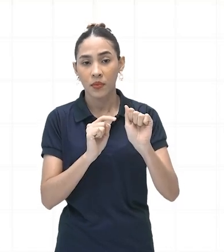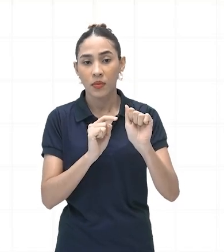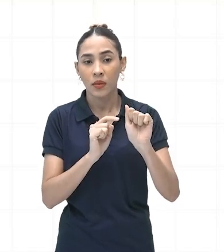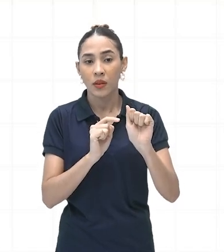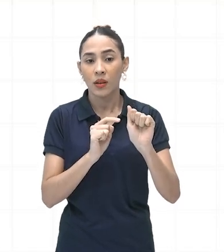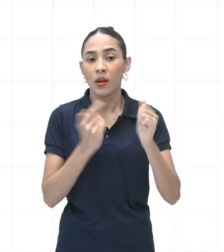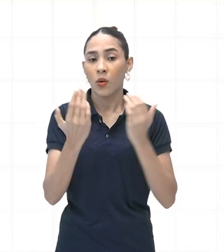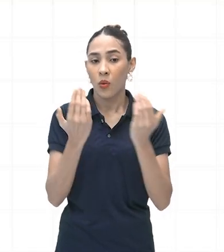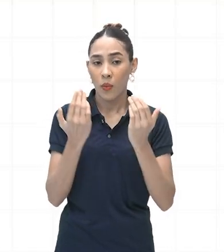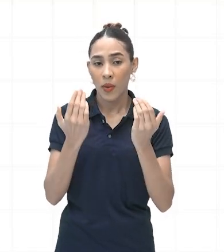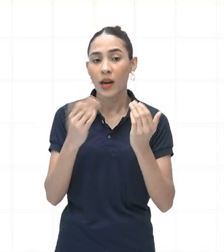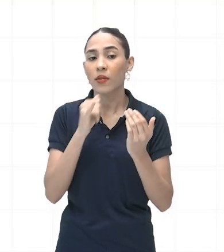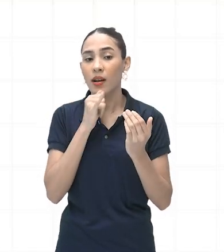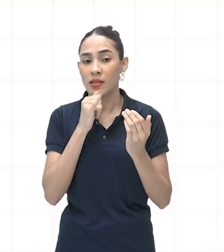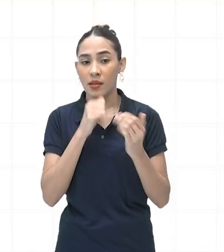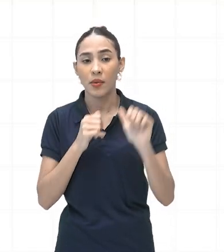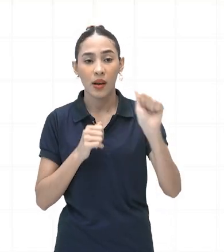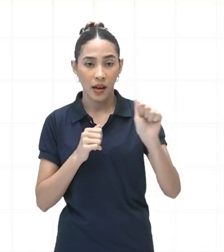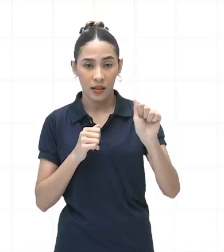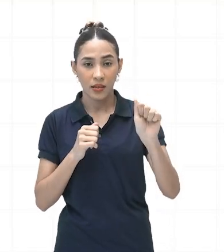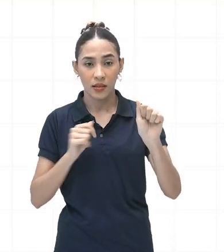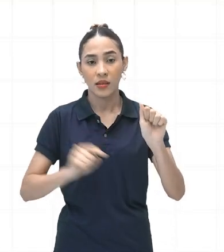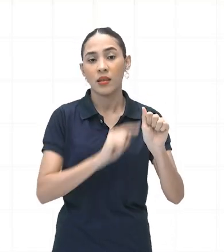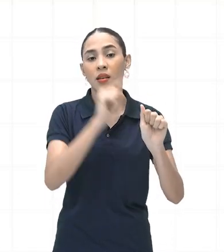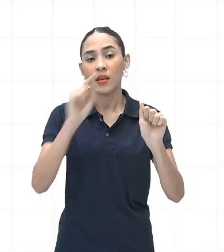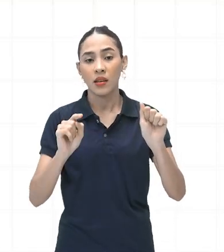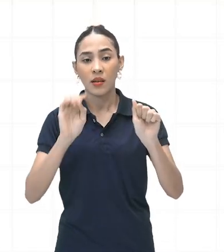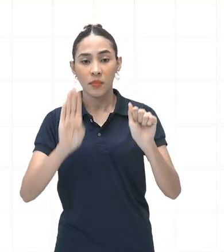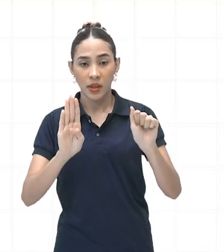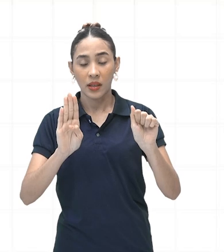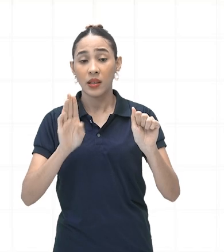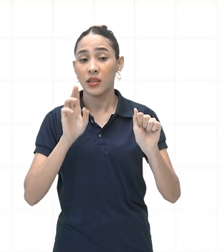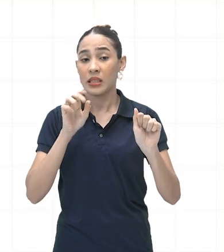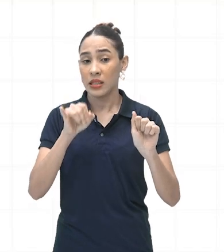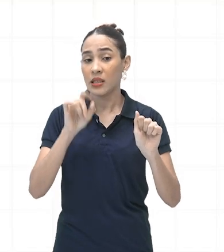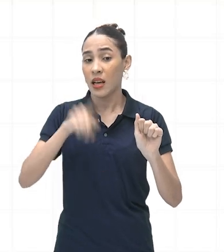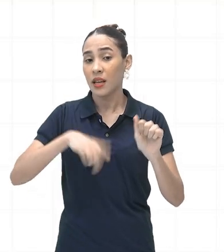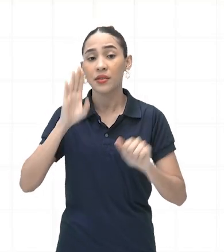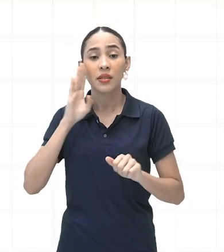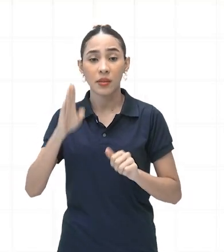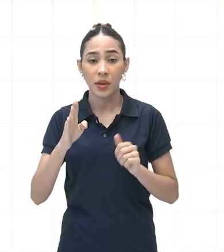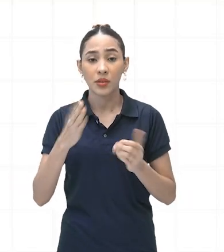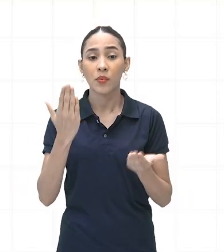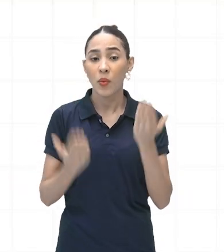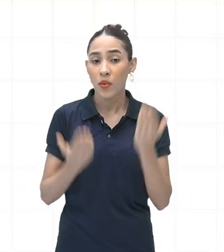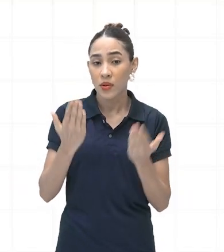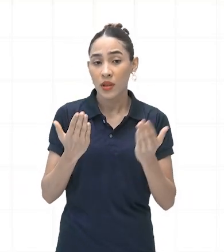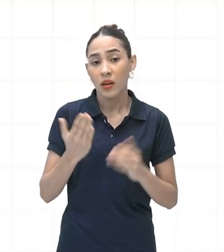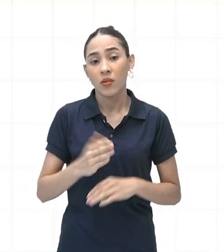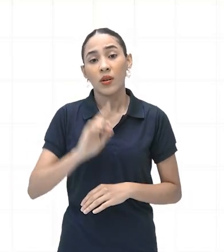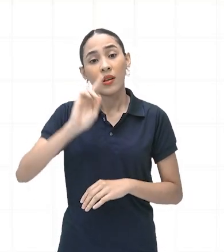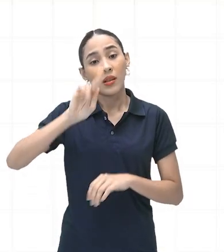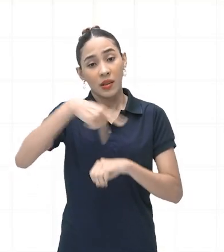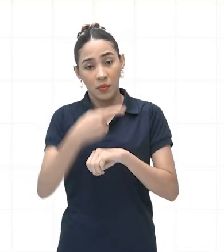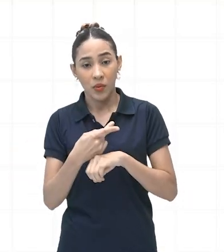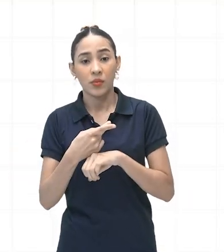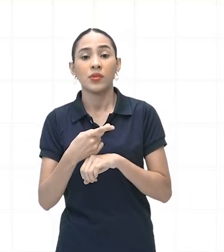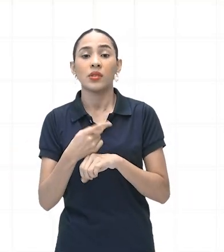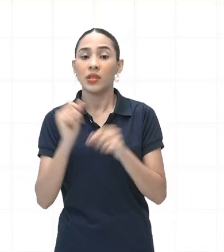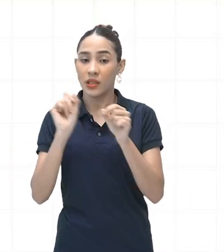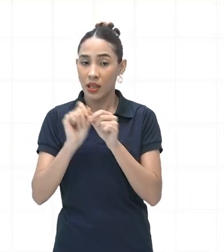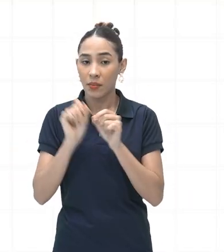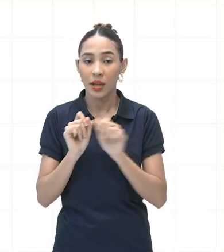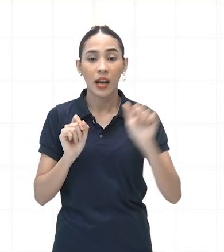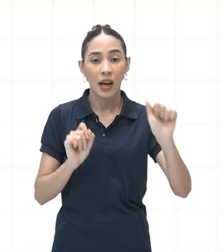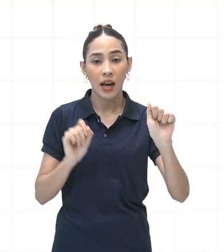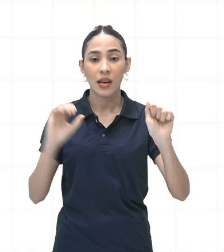Eu comparo primeiro a grandeza A com a B e vejo se ela é diretamente proporcional. E depois eu faço o